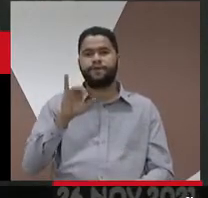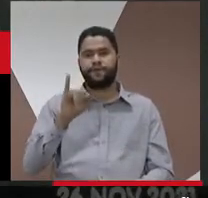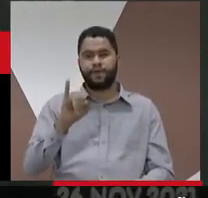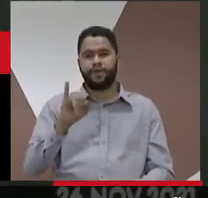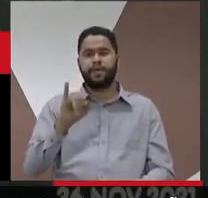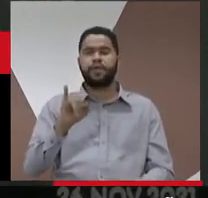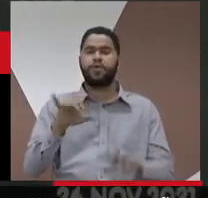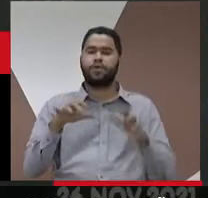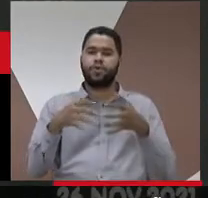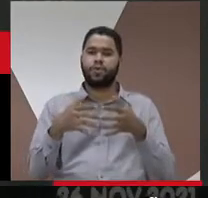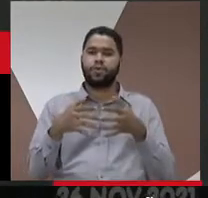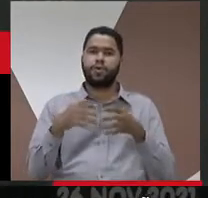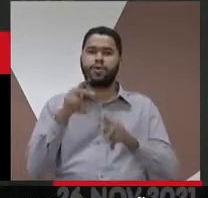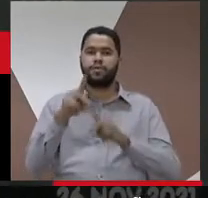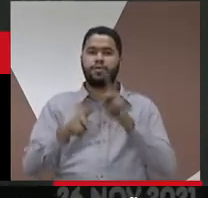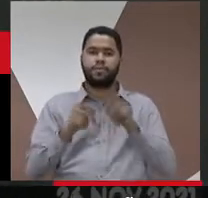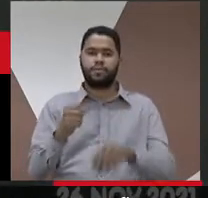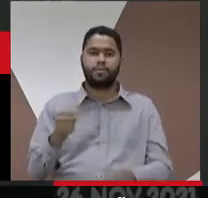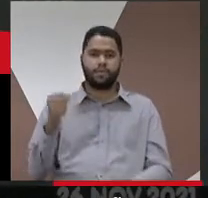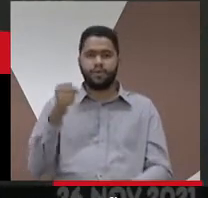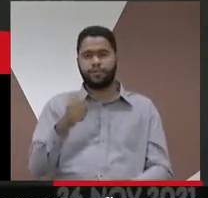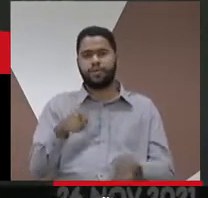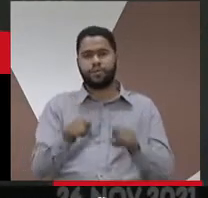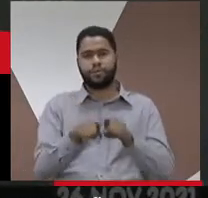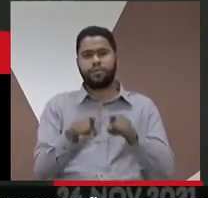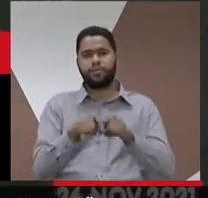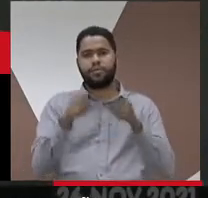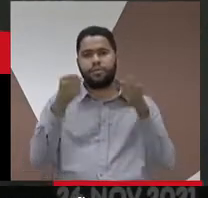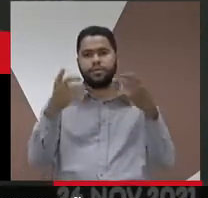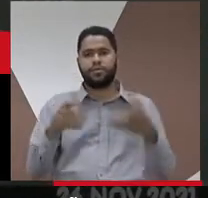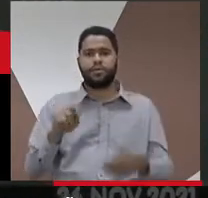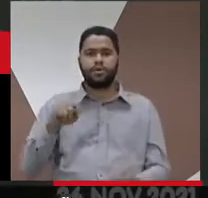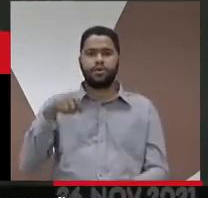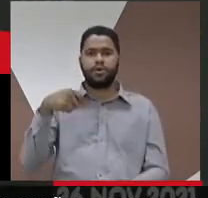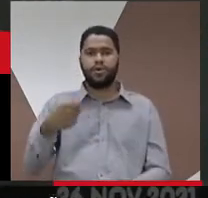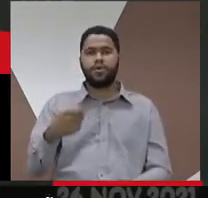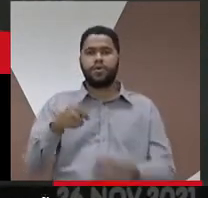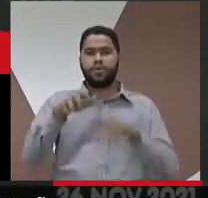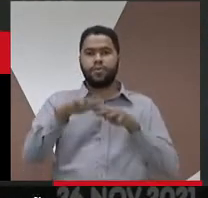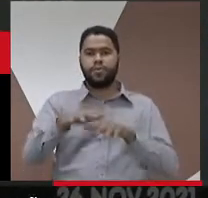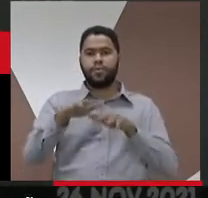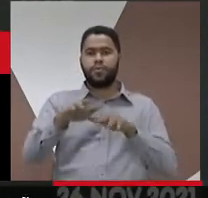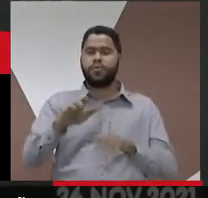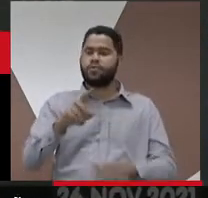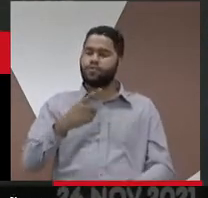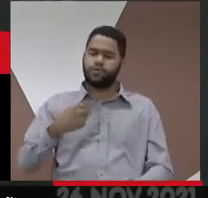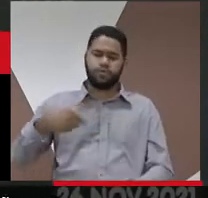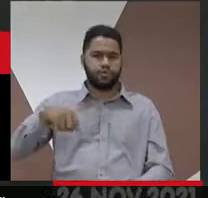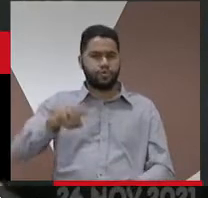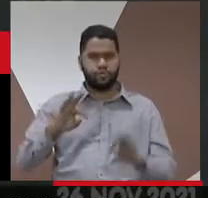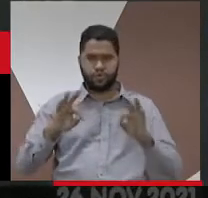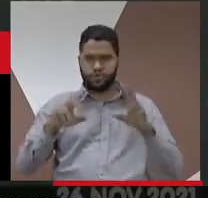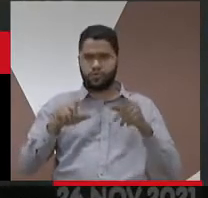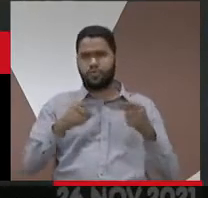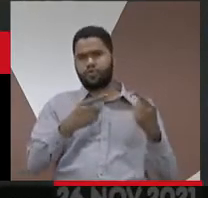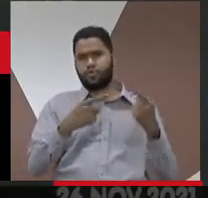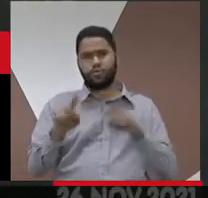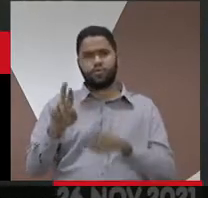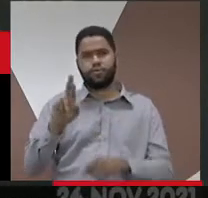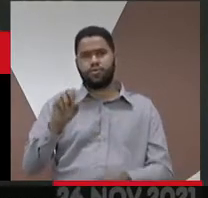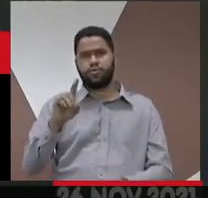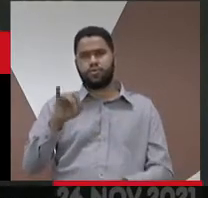sou da Comissão Pastoral da Terra e aqui também falo em nome do movimento Somos Todos Contra o